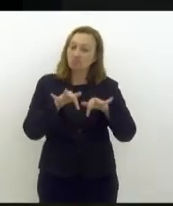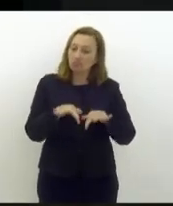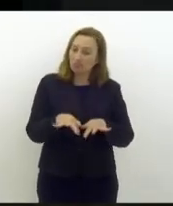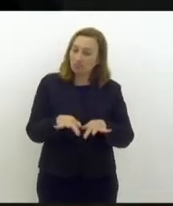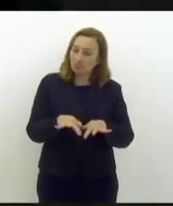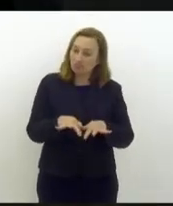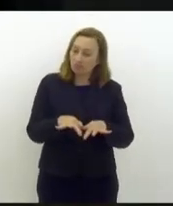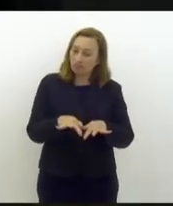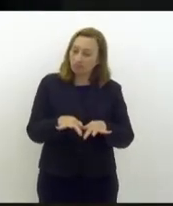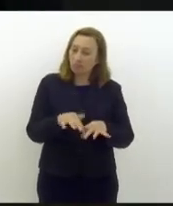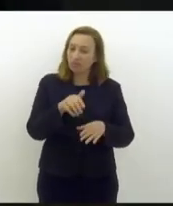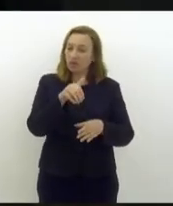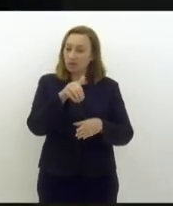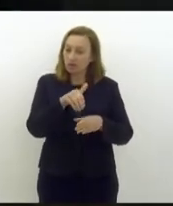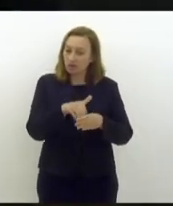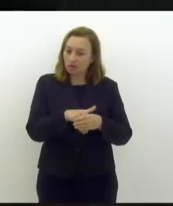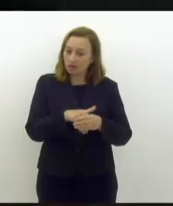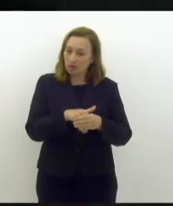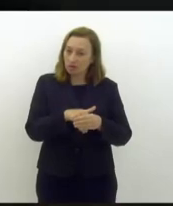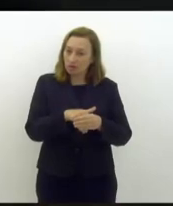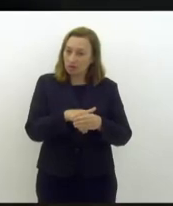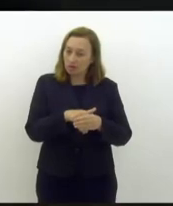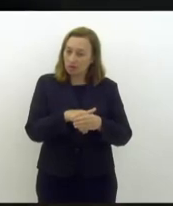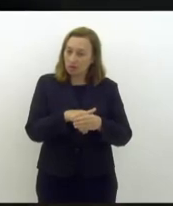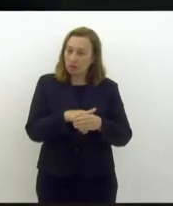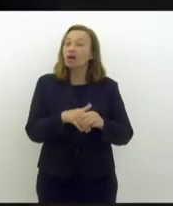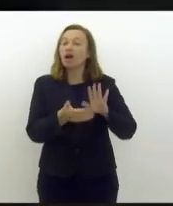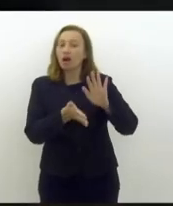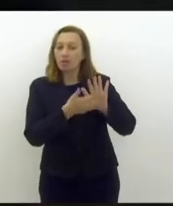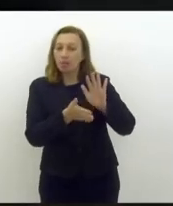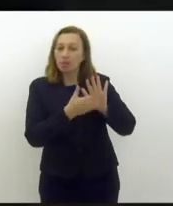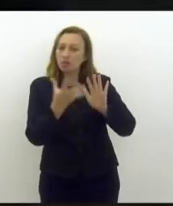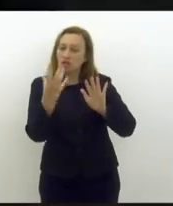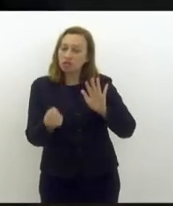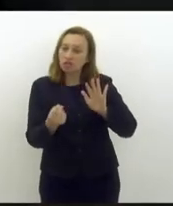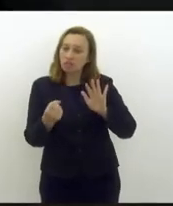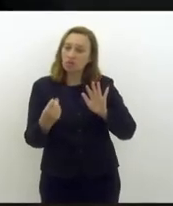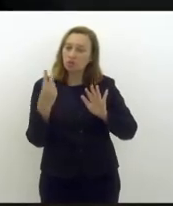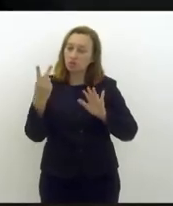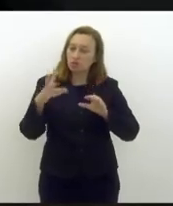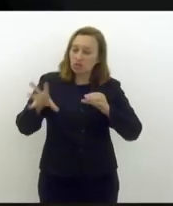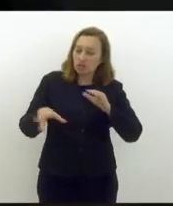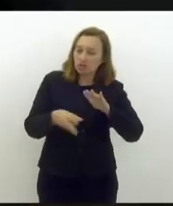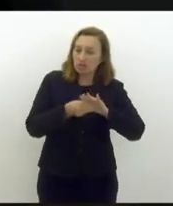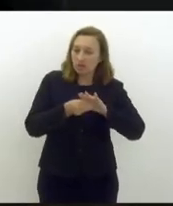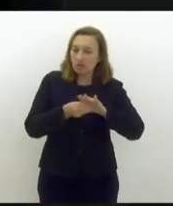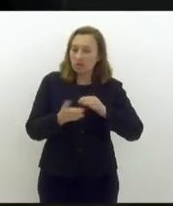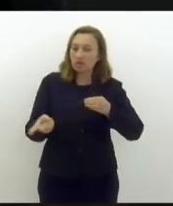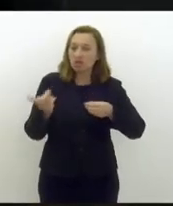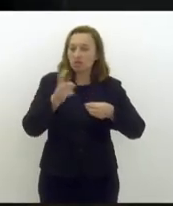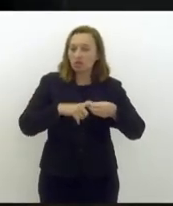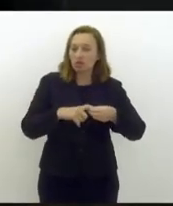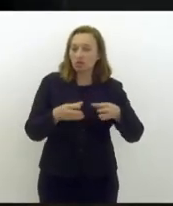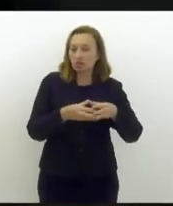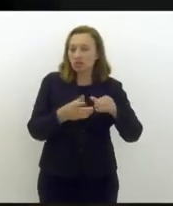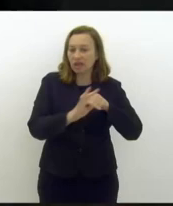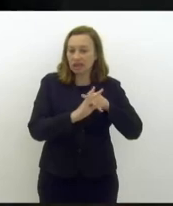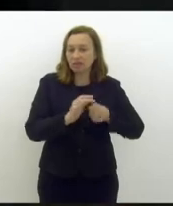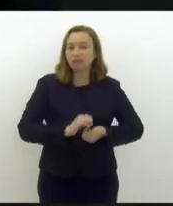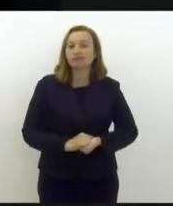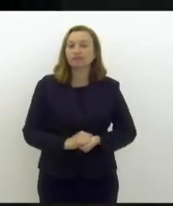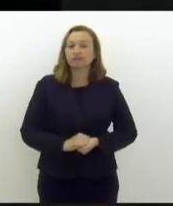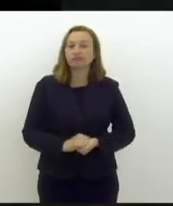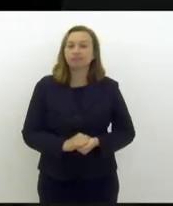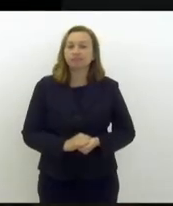discutir encerrado a discussão apresente proposta recebeu duas emendas e retorne as comissões